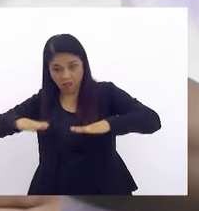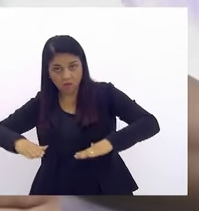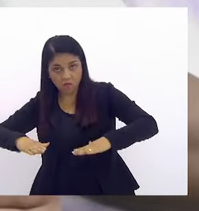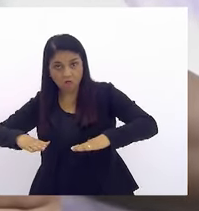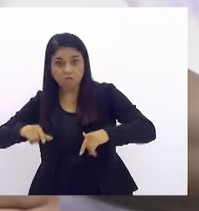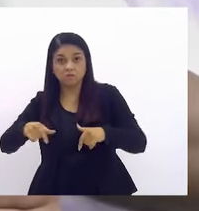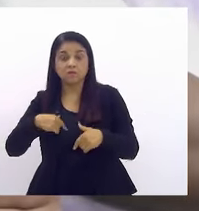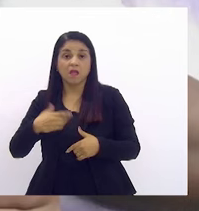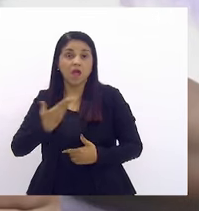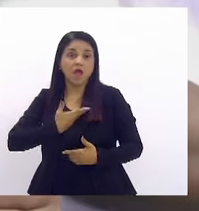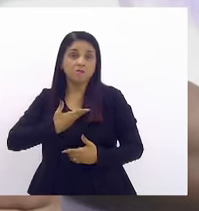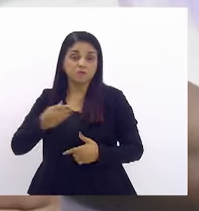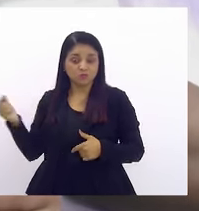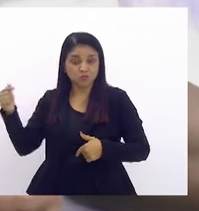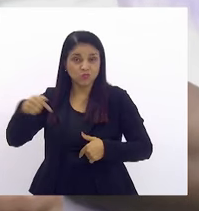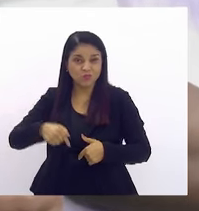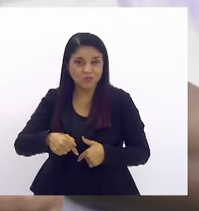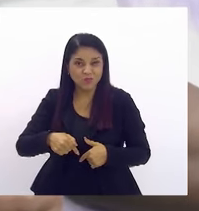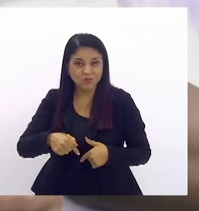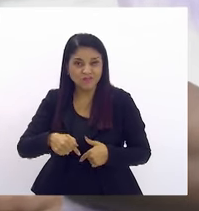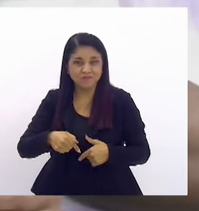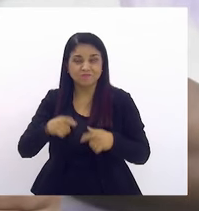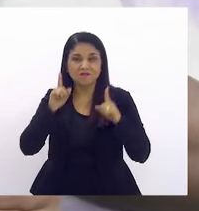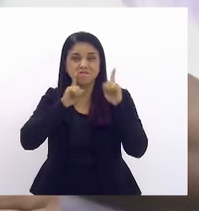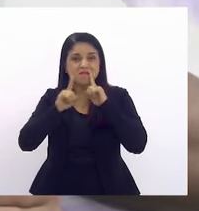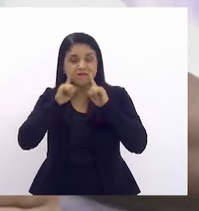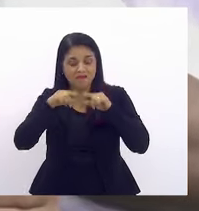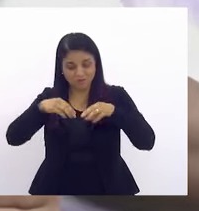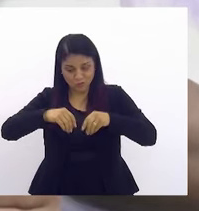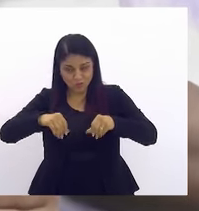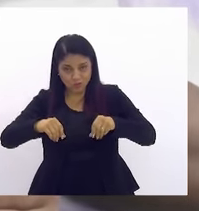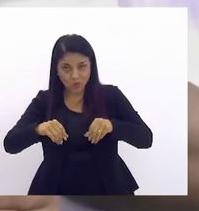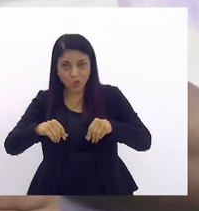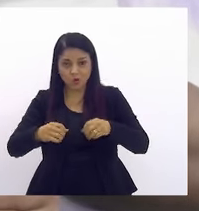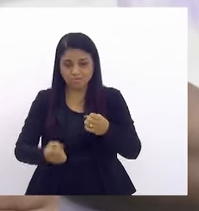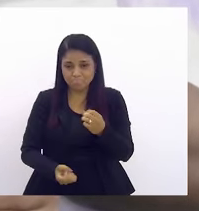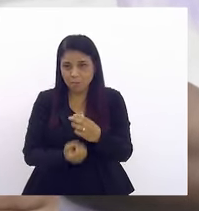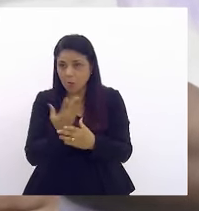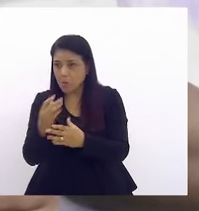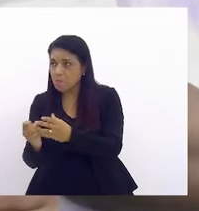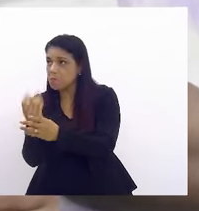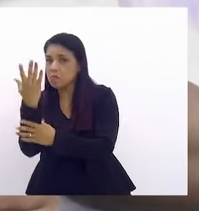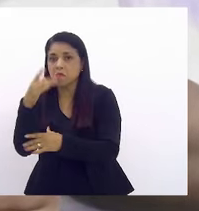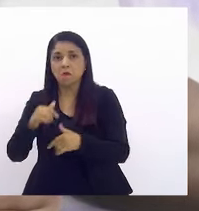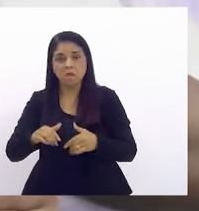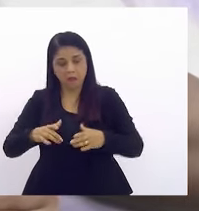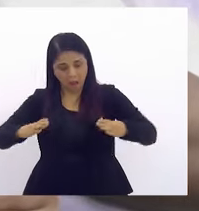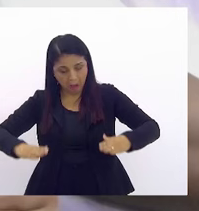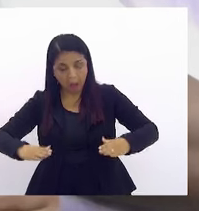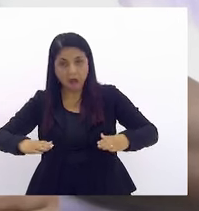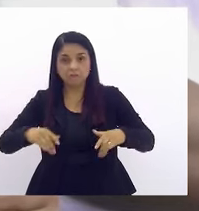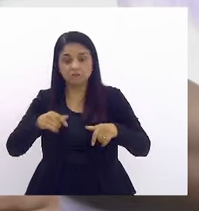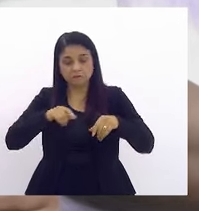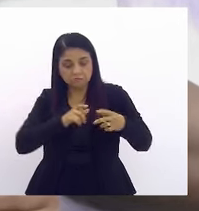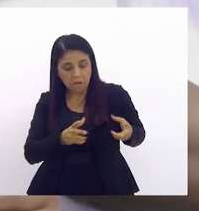criação para a nossa Maricá, e por ter um solo fértil, está sendo criado aqui na Lagoa de Maricá, ali nos mangues de Maricá, entre